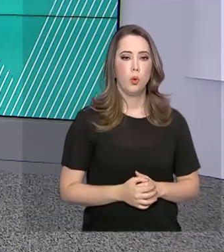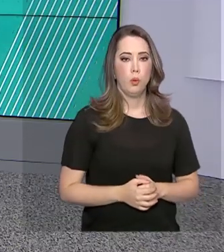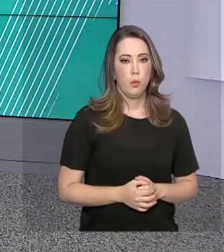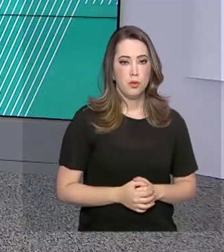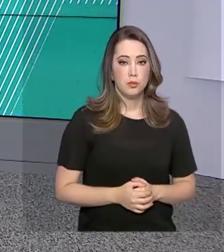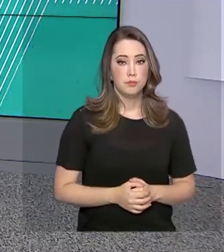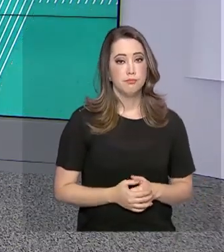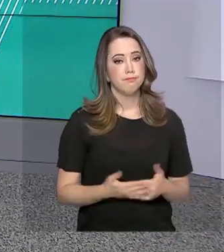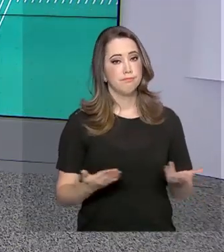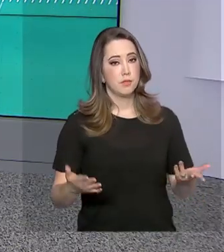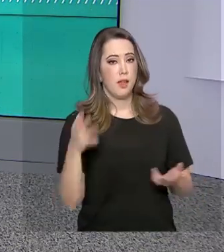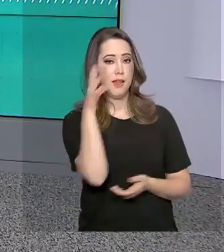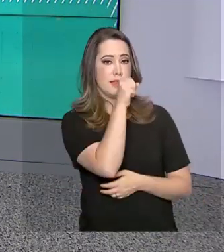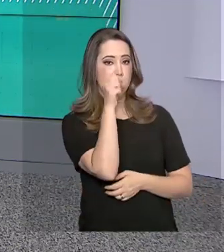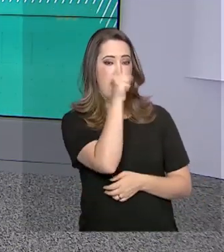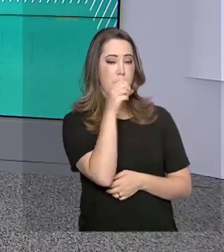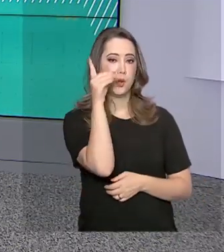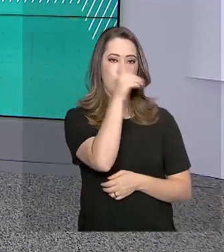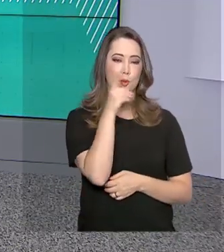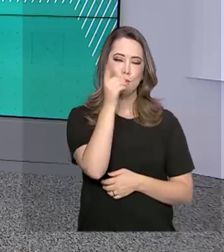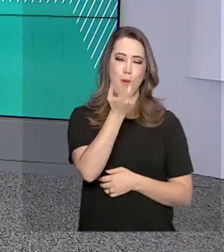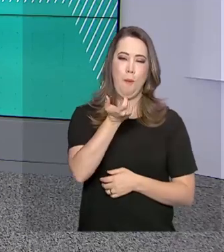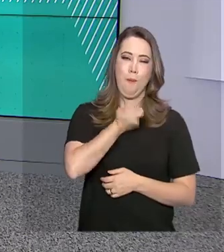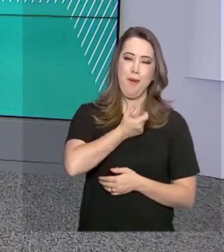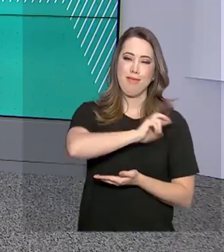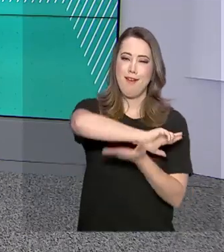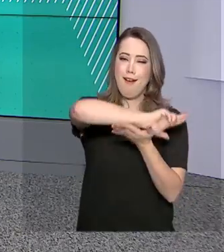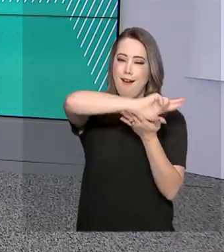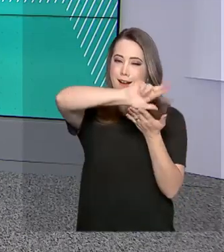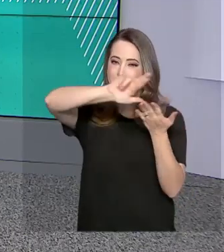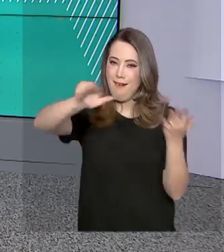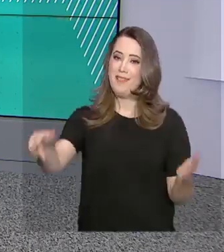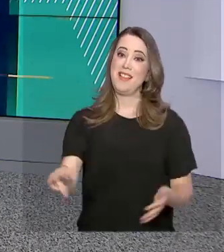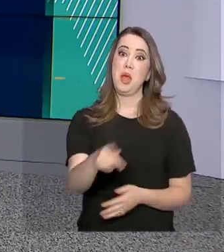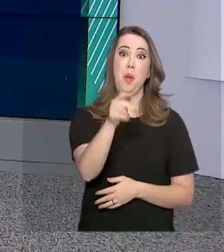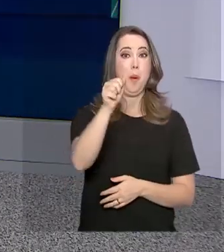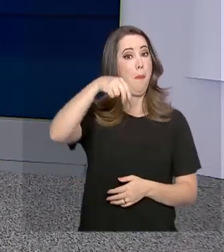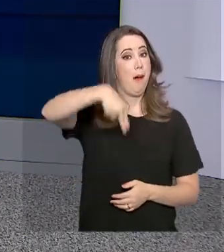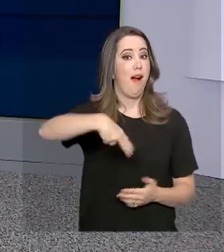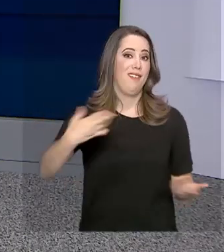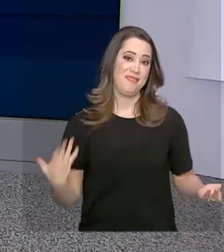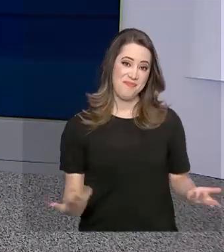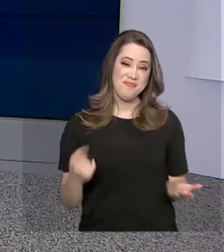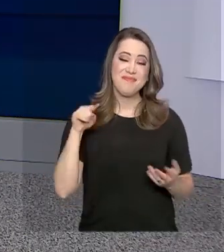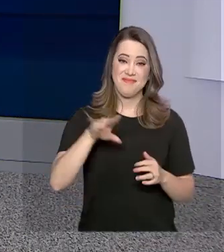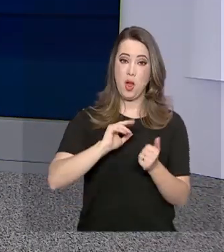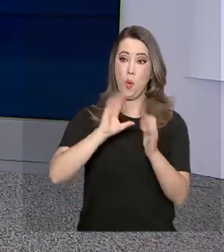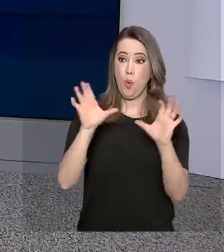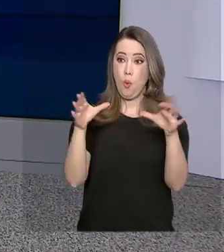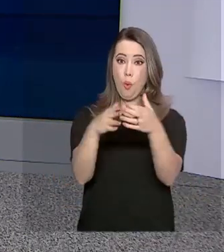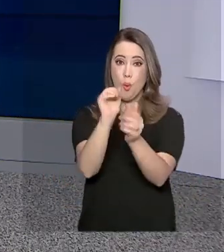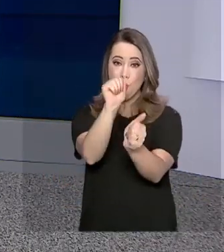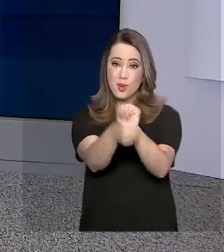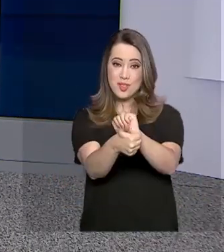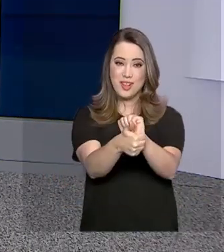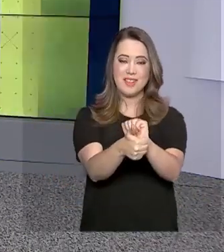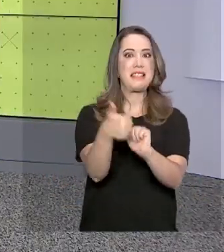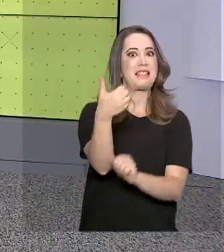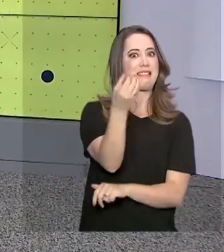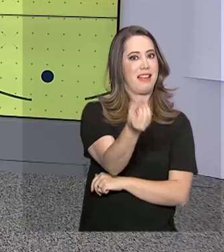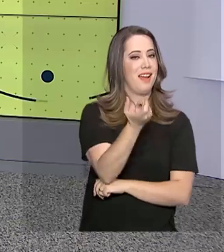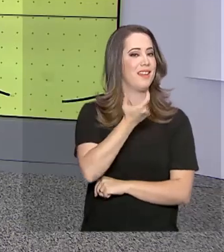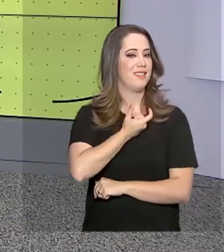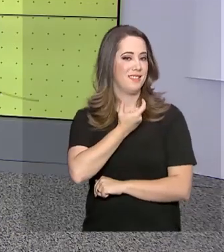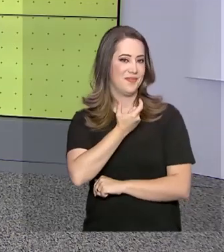Um final de semana recheado de medalhas no PAN. Os atletas brasileiros conseguiram garantir 10 medalhas em diversas